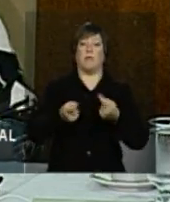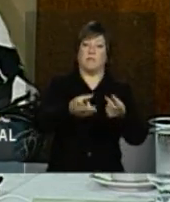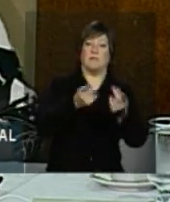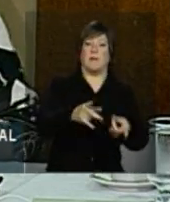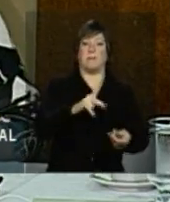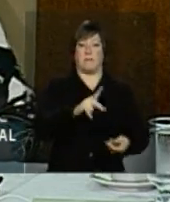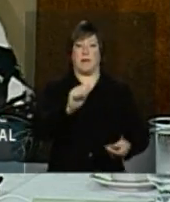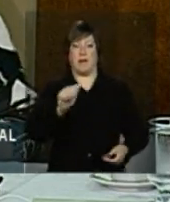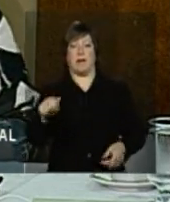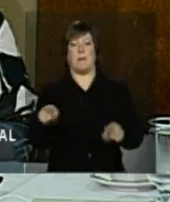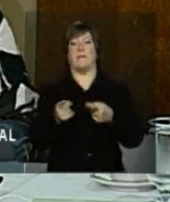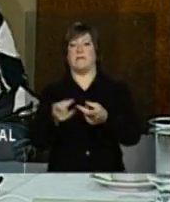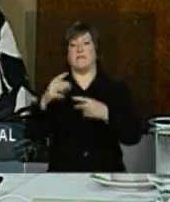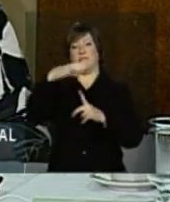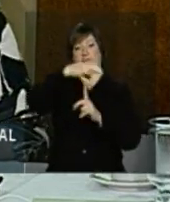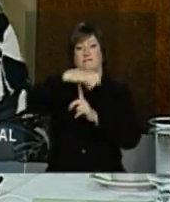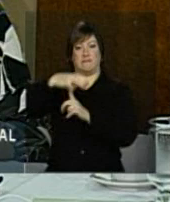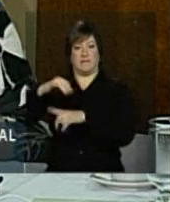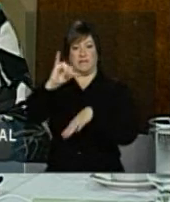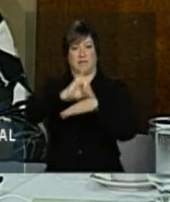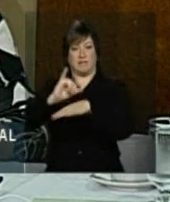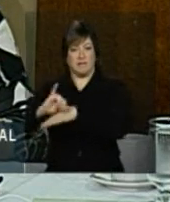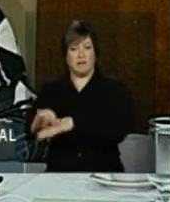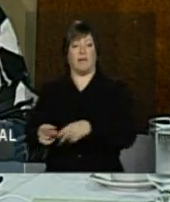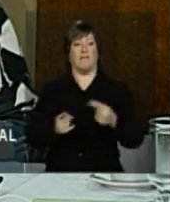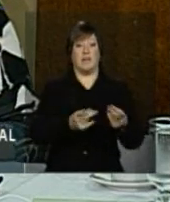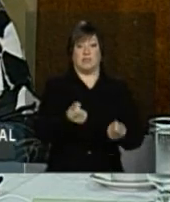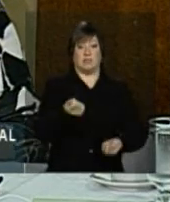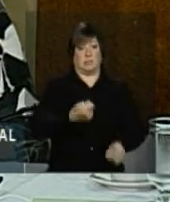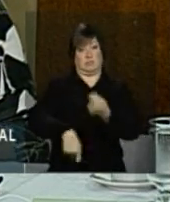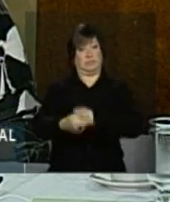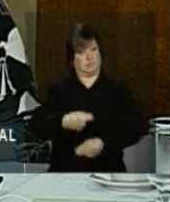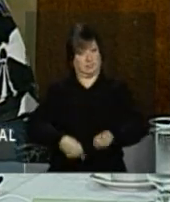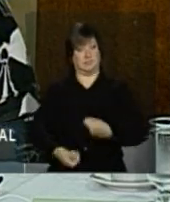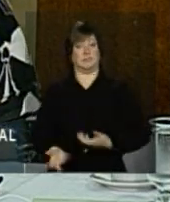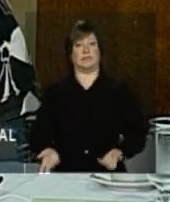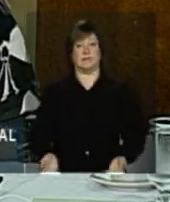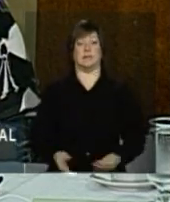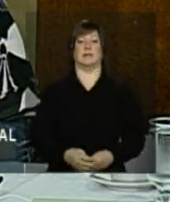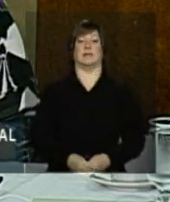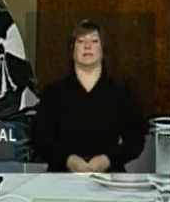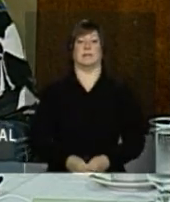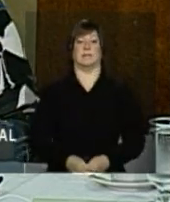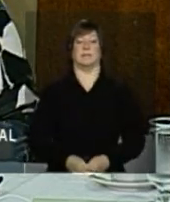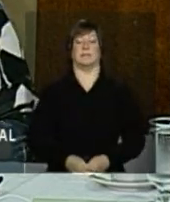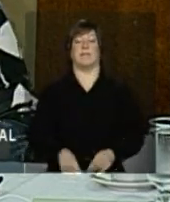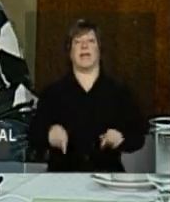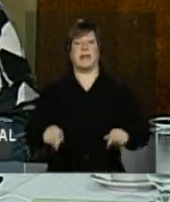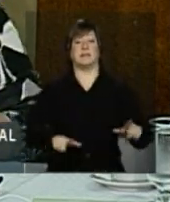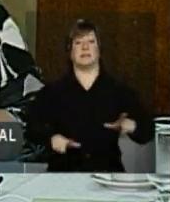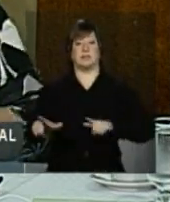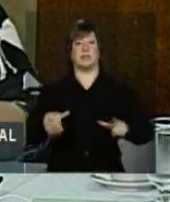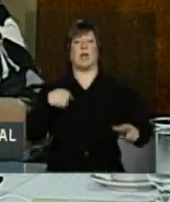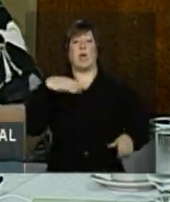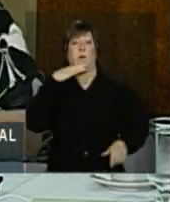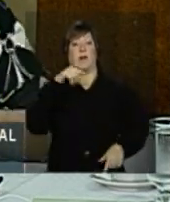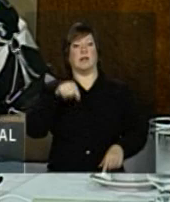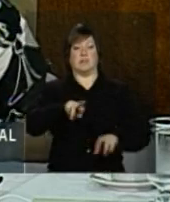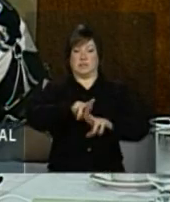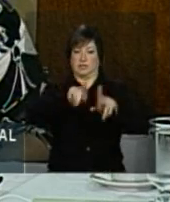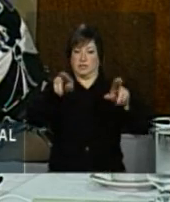possam vender nas feiras possam ter da Agricultura sua fonte de renda então eh essas ações eu acho que elas se